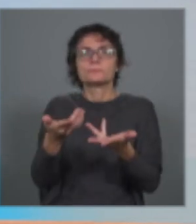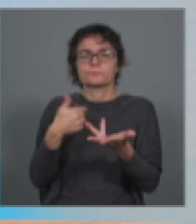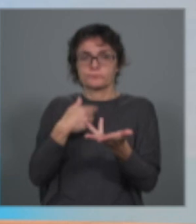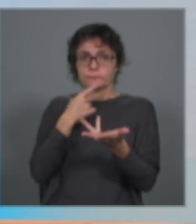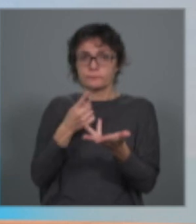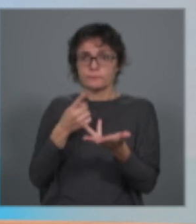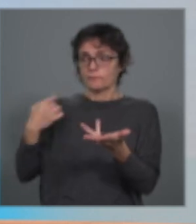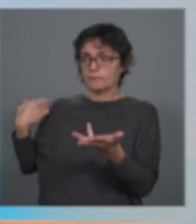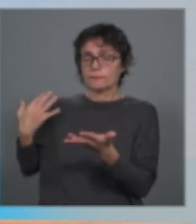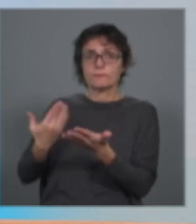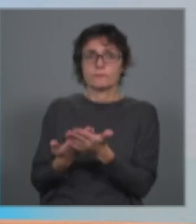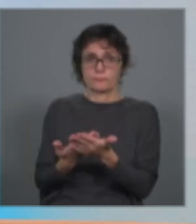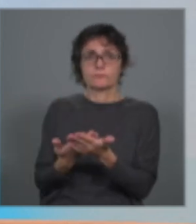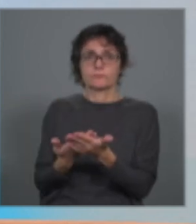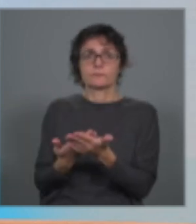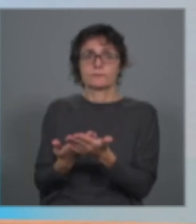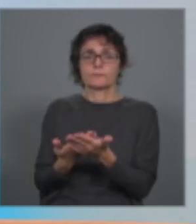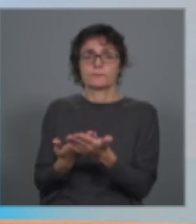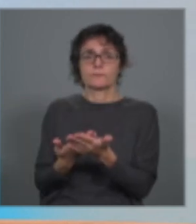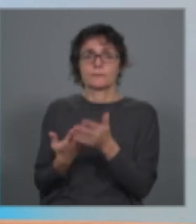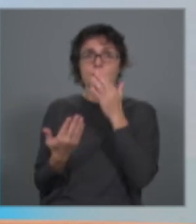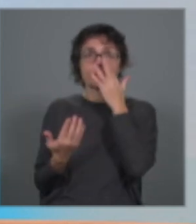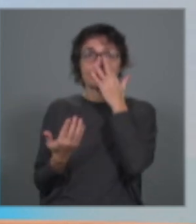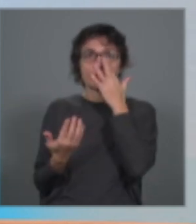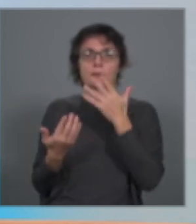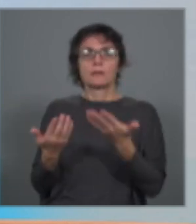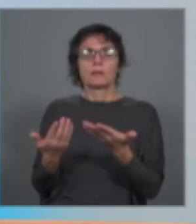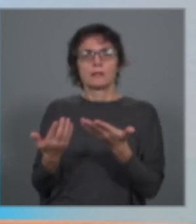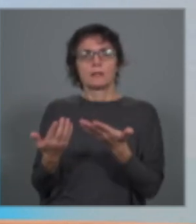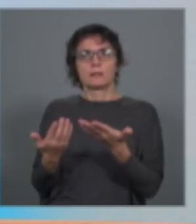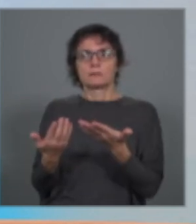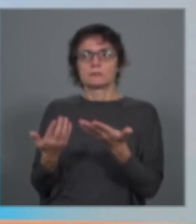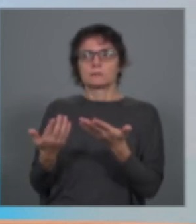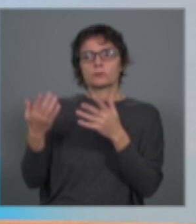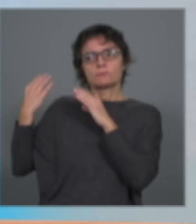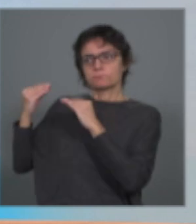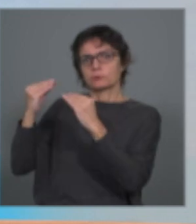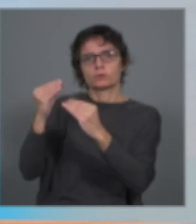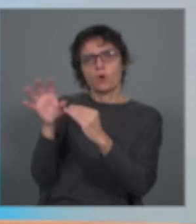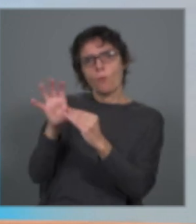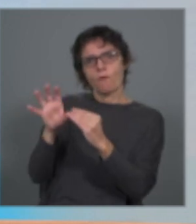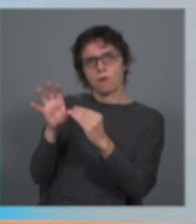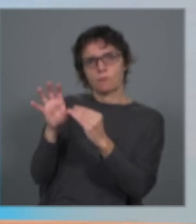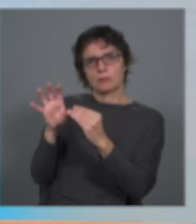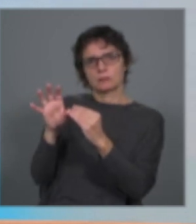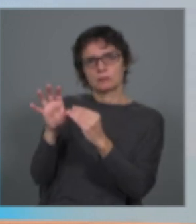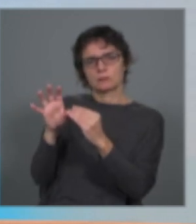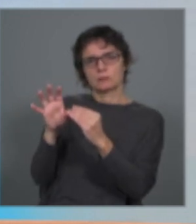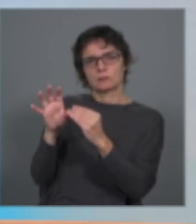em que sempre acreditou, vale a pena ser posto entre parênteses durante mais alguns meses, que podem ser